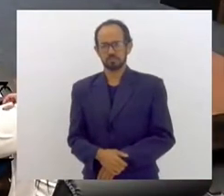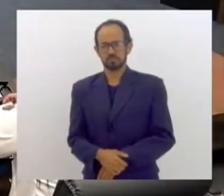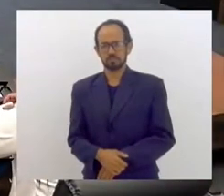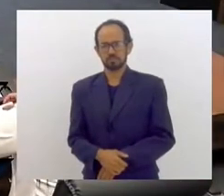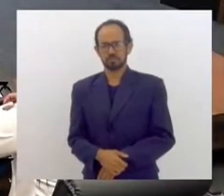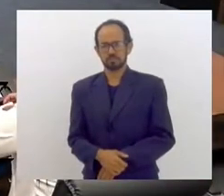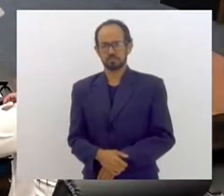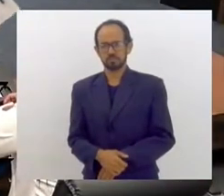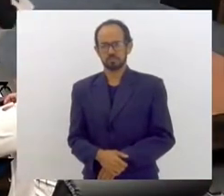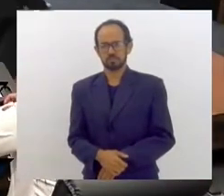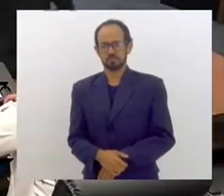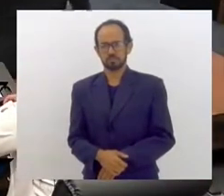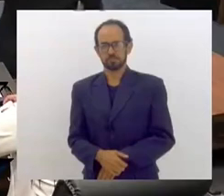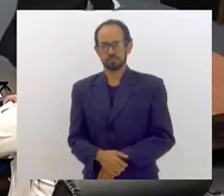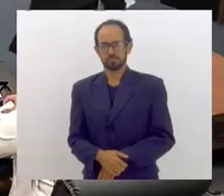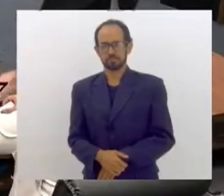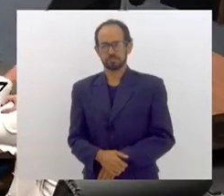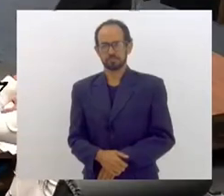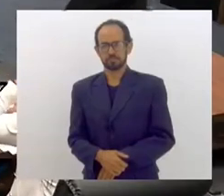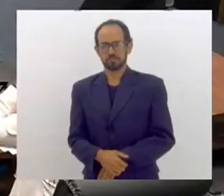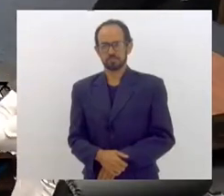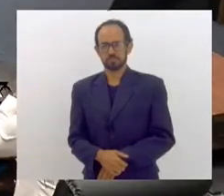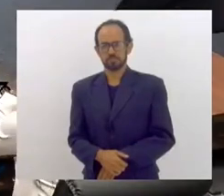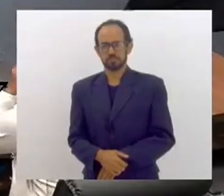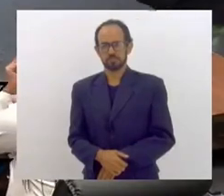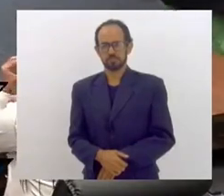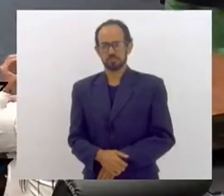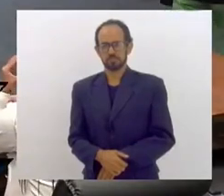Aí, está aqui, doutor Sérgio.